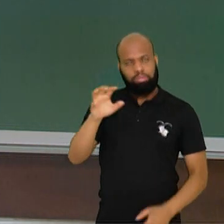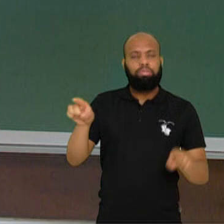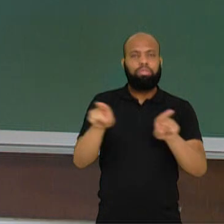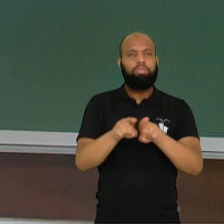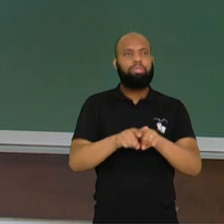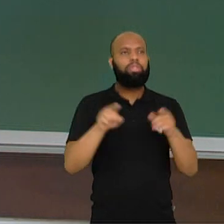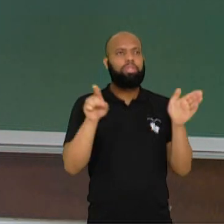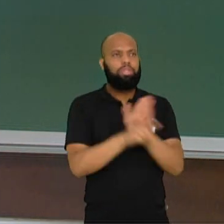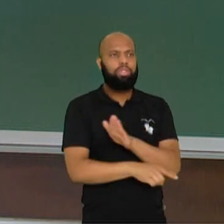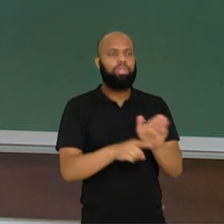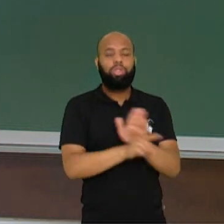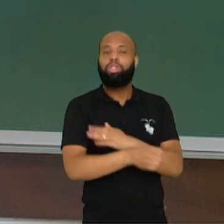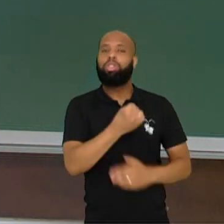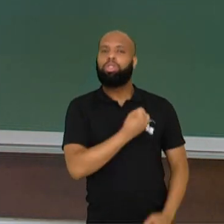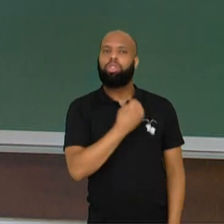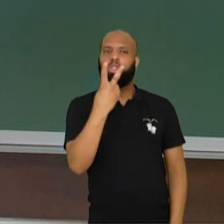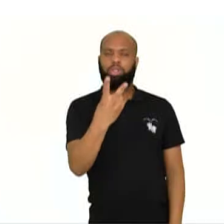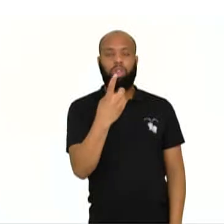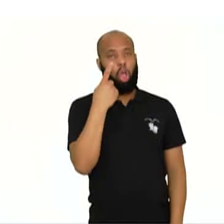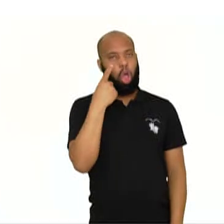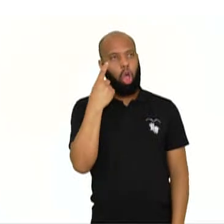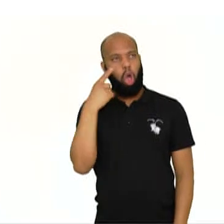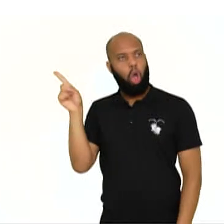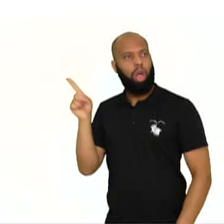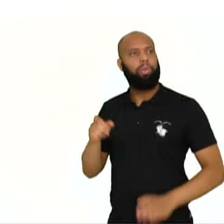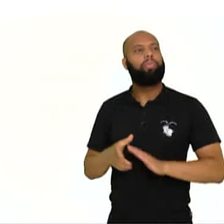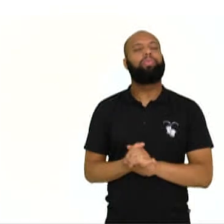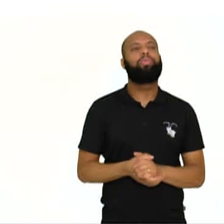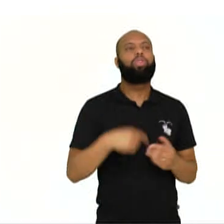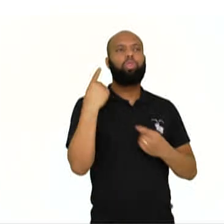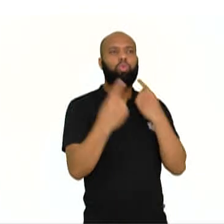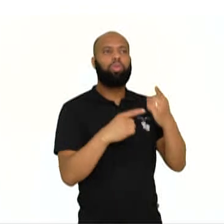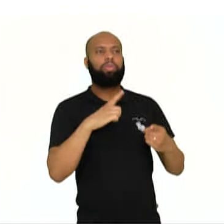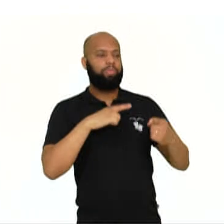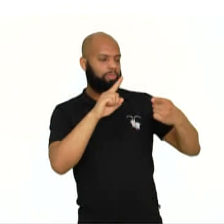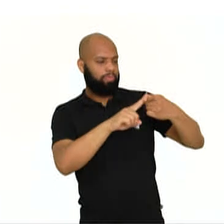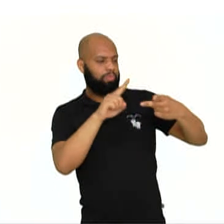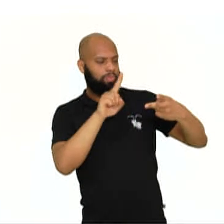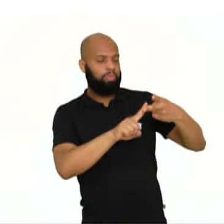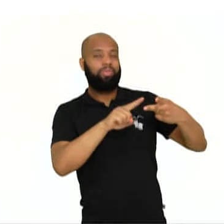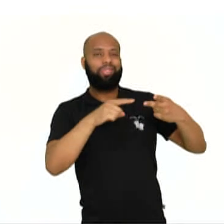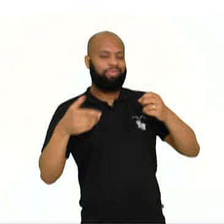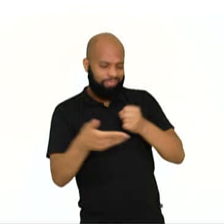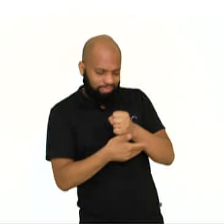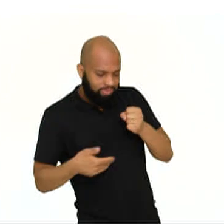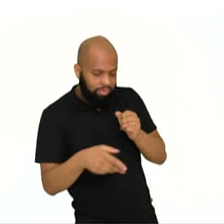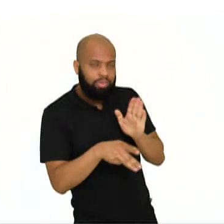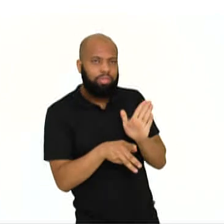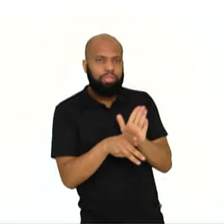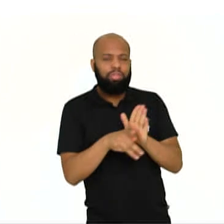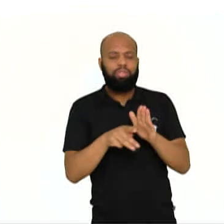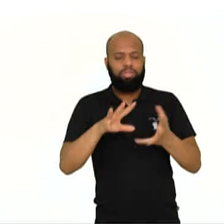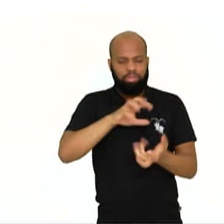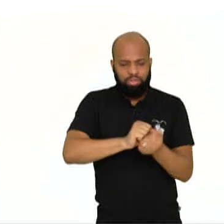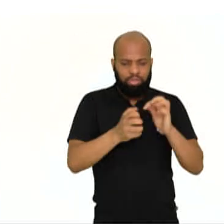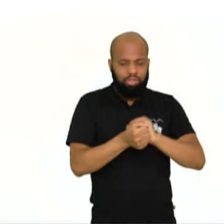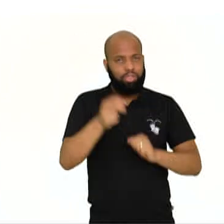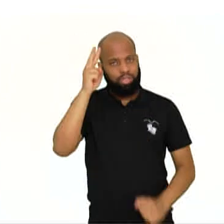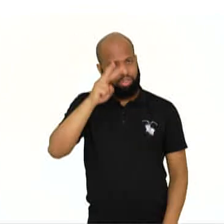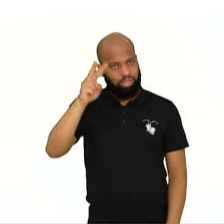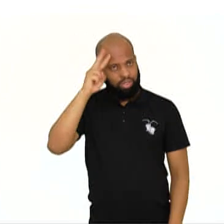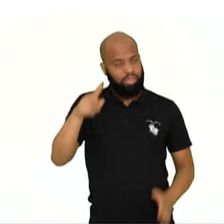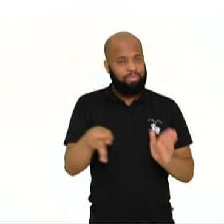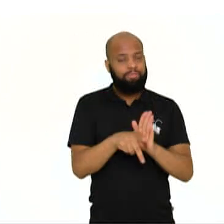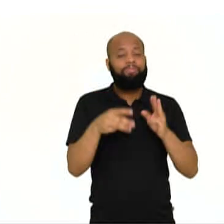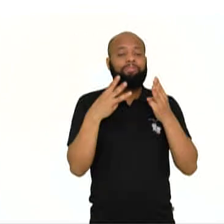nosso segundo quiz. Se liga aí nessa pergunta. Qual dessas ideias é fundamento do materialismo histórico